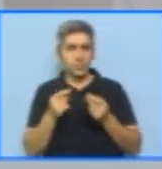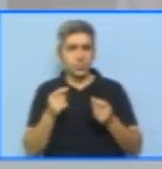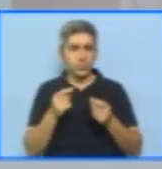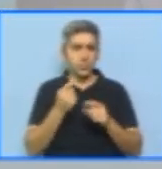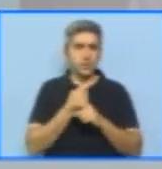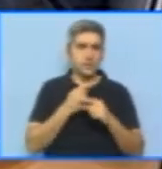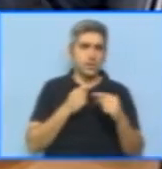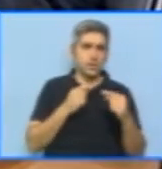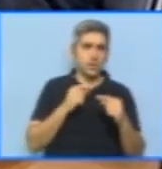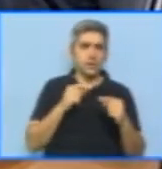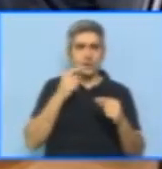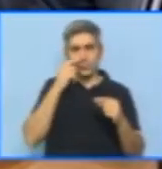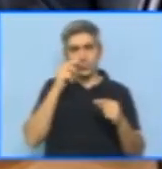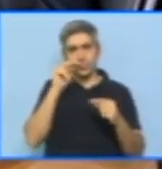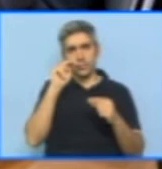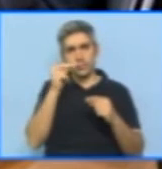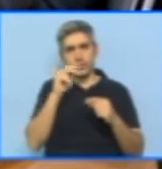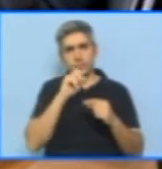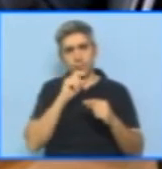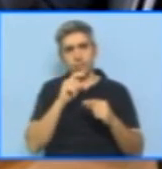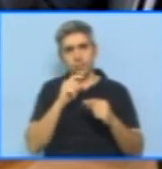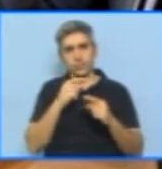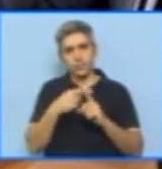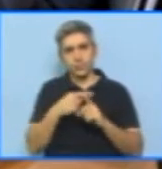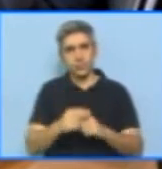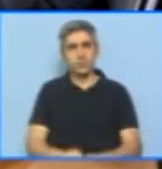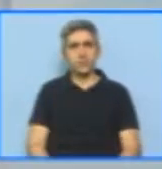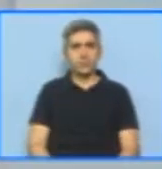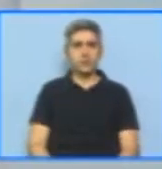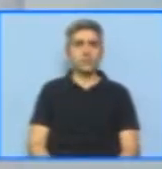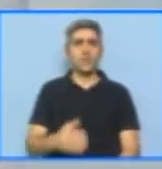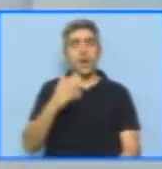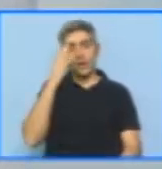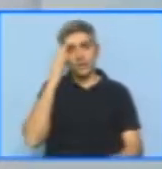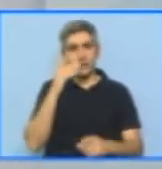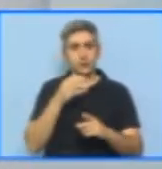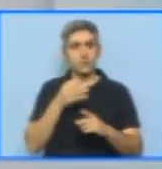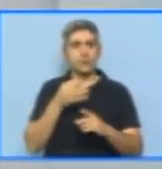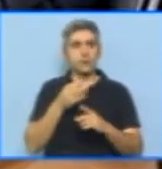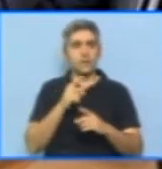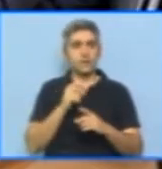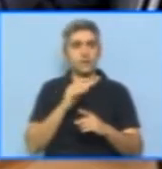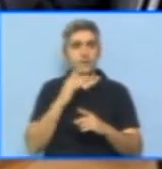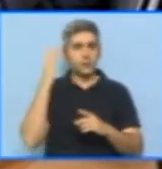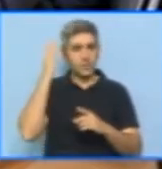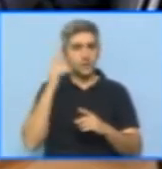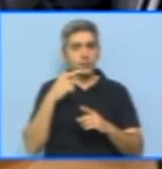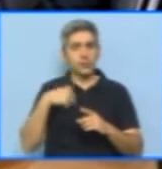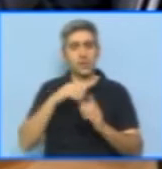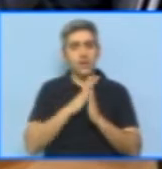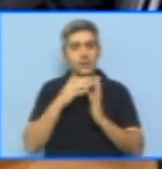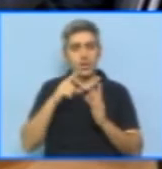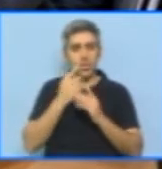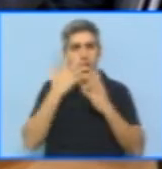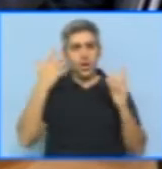menos boa, vista por esta perspectiva, pode ser positiva. Em todo caso, acho que na Igreja, se calhar, Paulo Santos, nós temos um grande desafio, que é